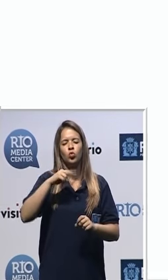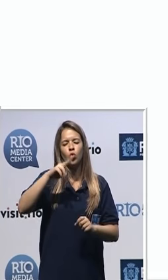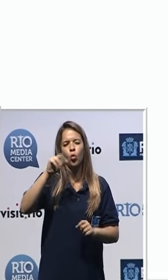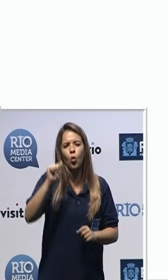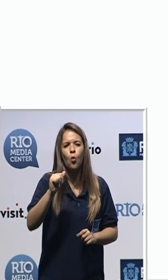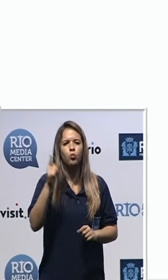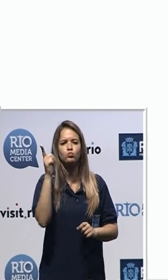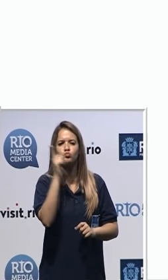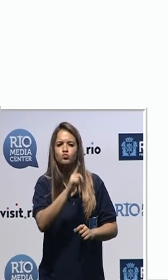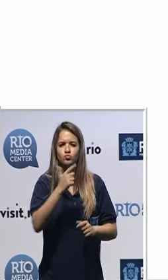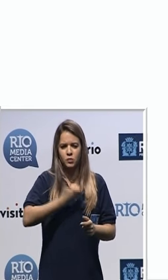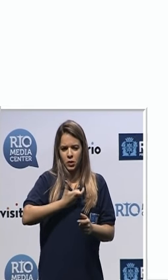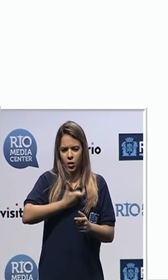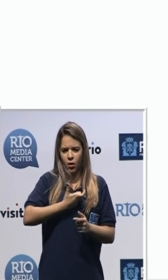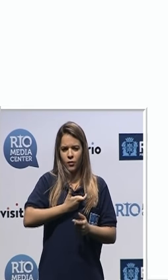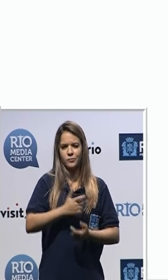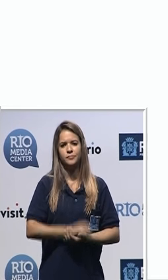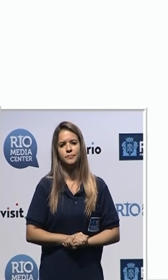sentado.